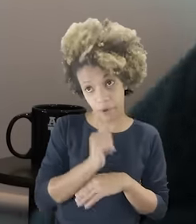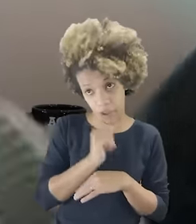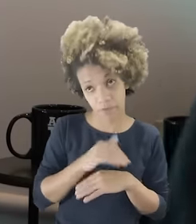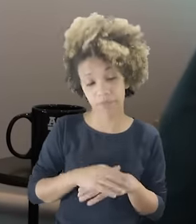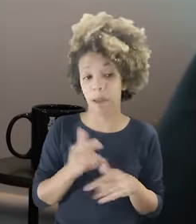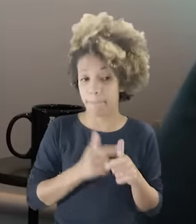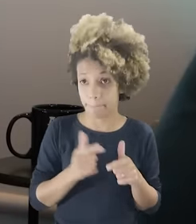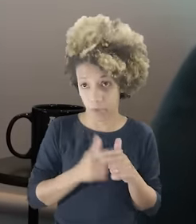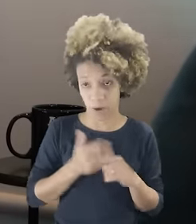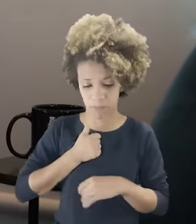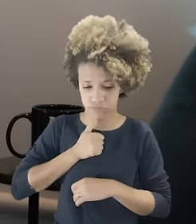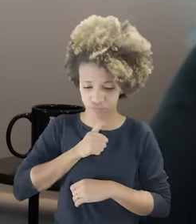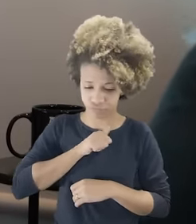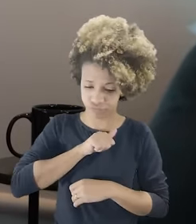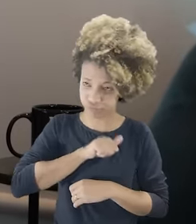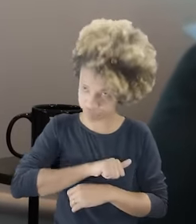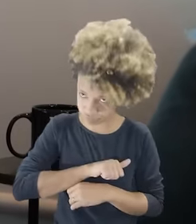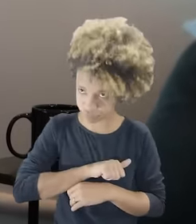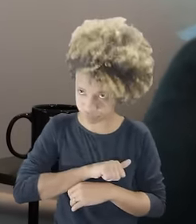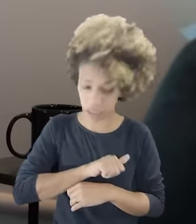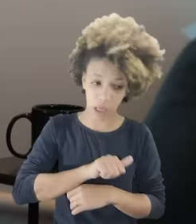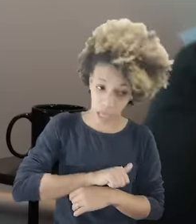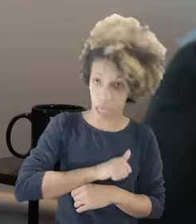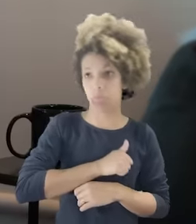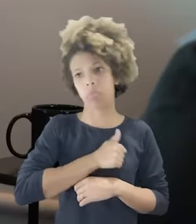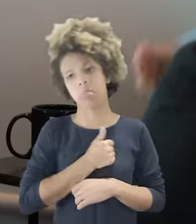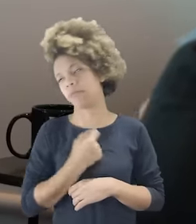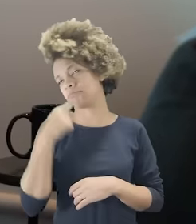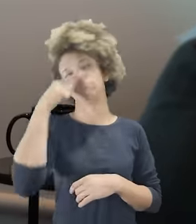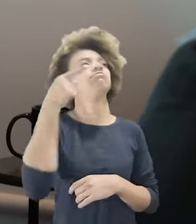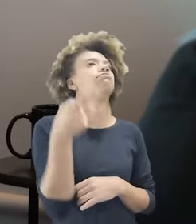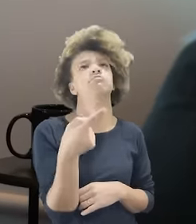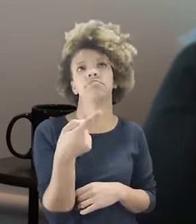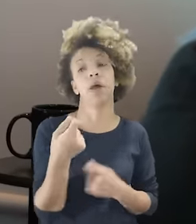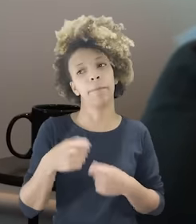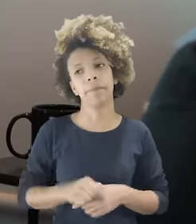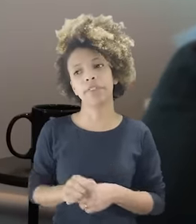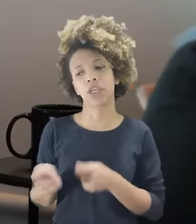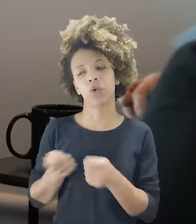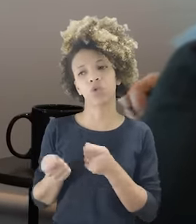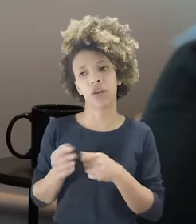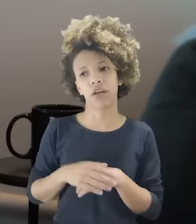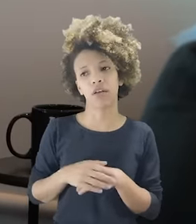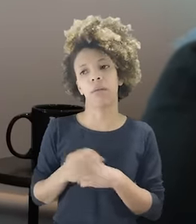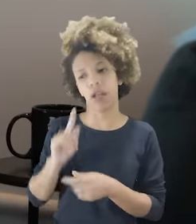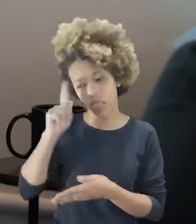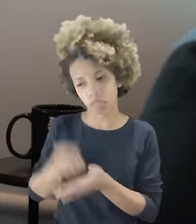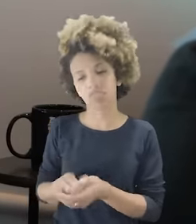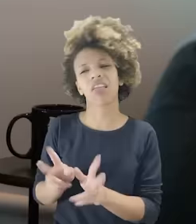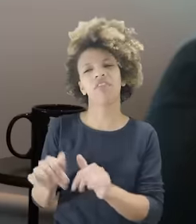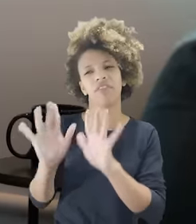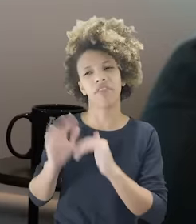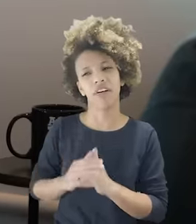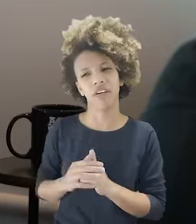ela tinha problema de autoestima que ela tinha auto estima muito alta vai se achava aí eu tenho que botar ela no lugar dela aí eu tenho que te ofender mas